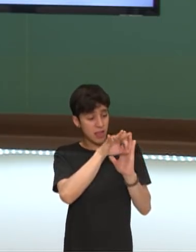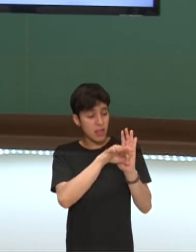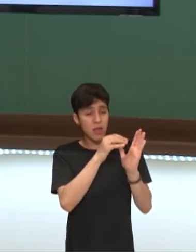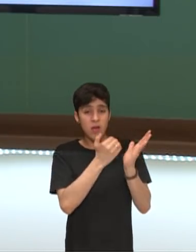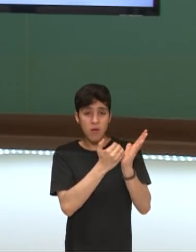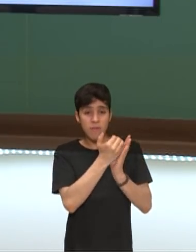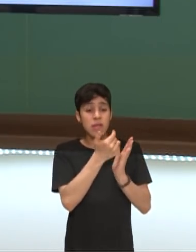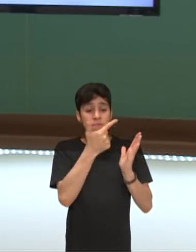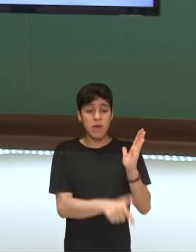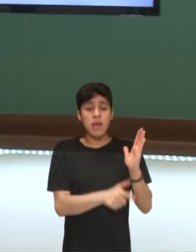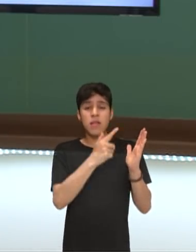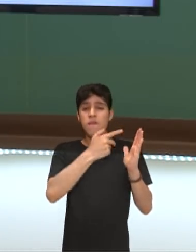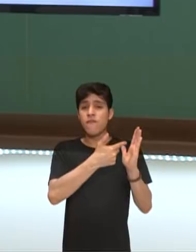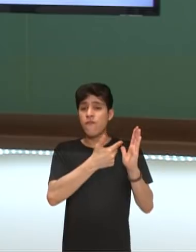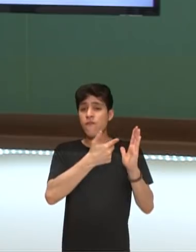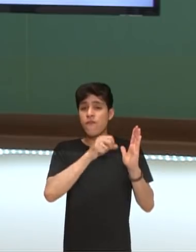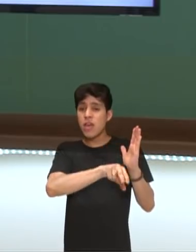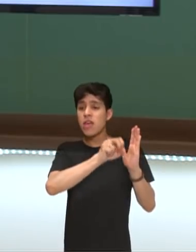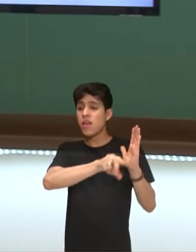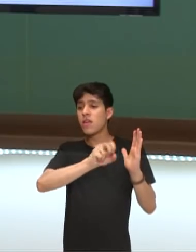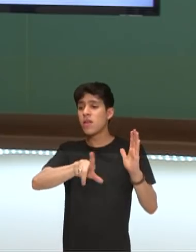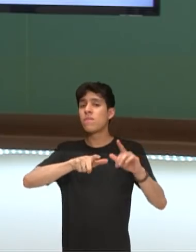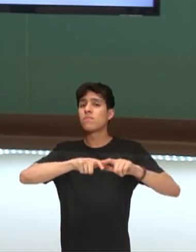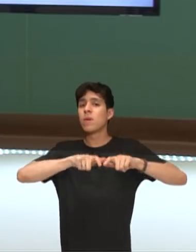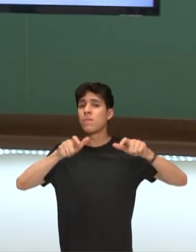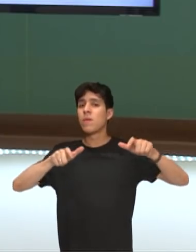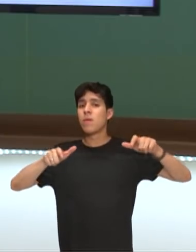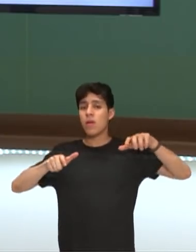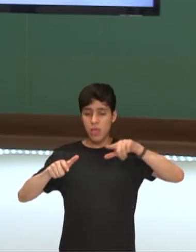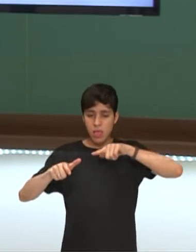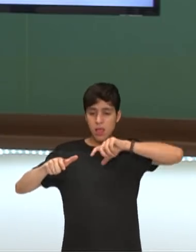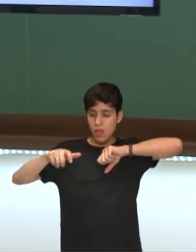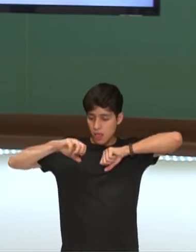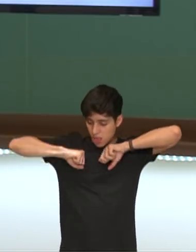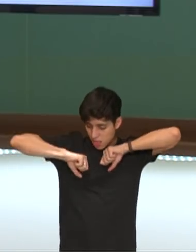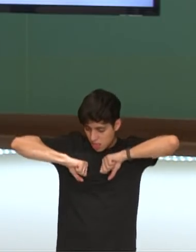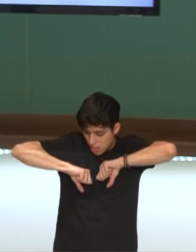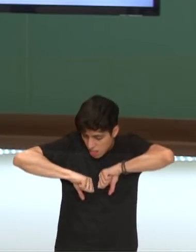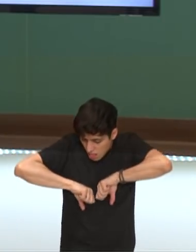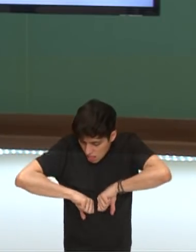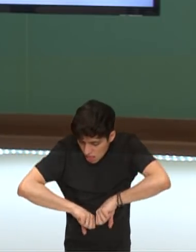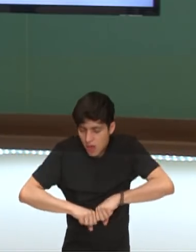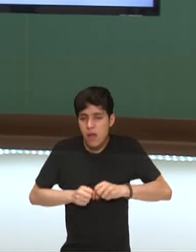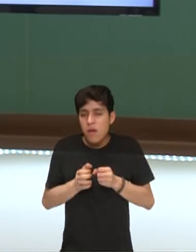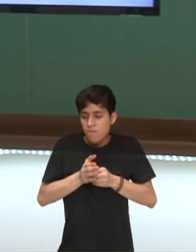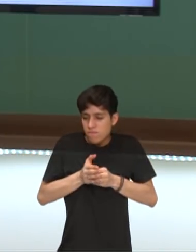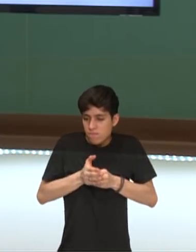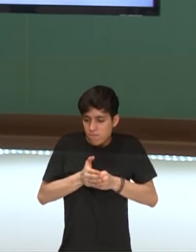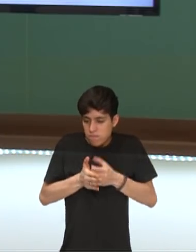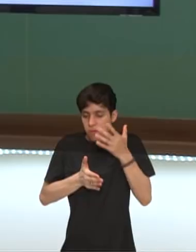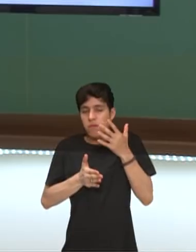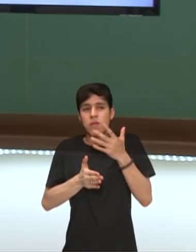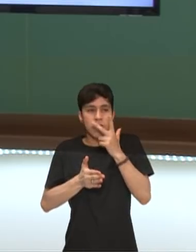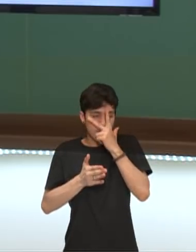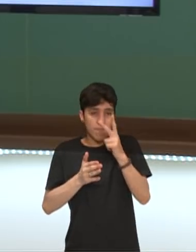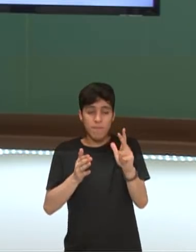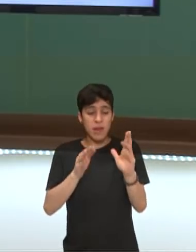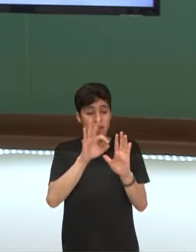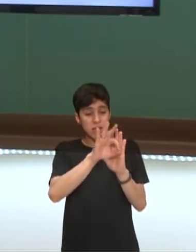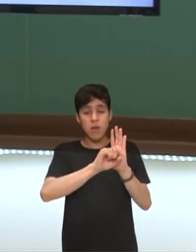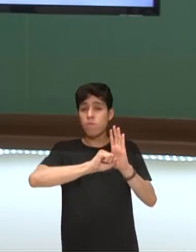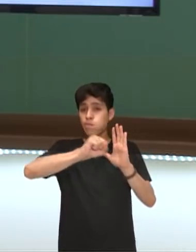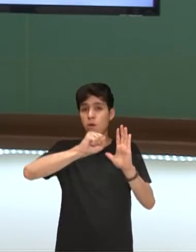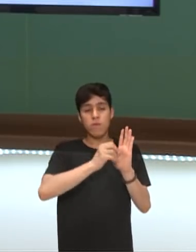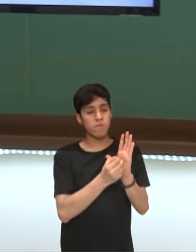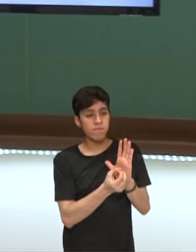novos bacteriófagos, e esses bacteriófagos, eles são tantos que são produzidos dentro da célula que ela explode, liberando